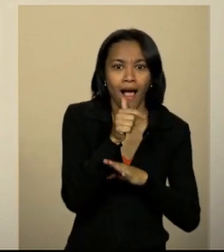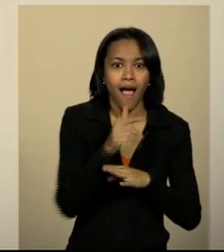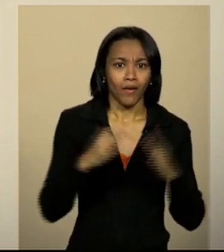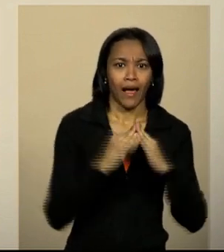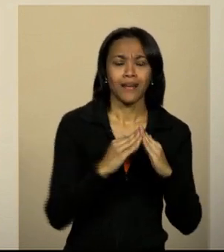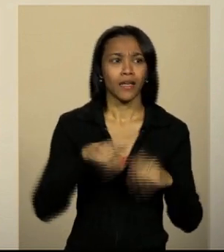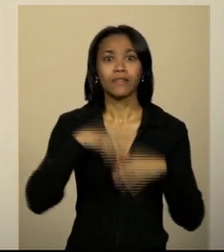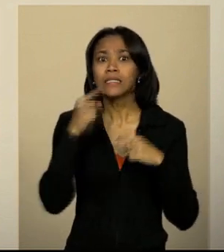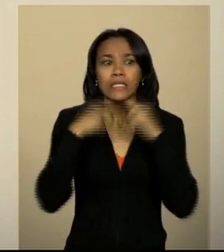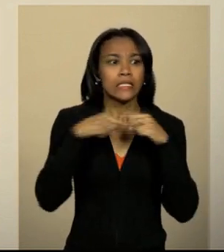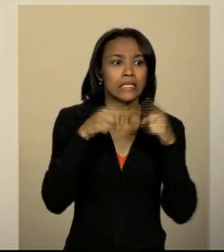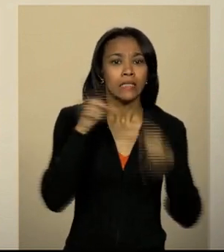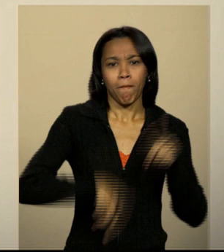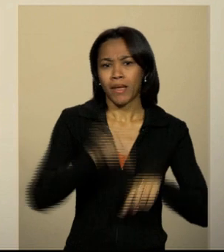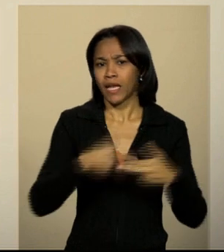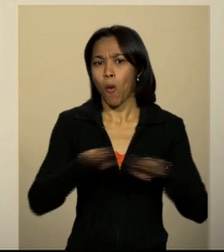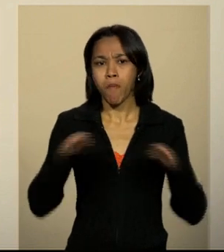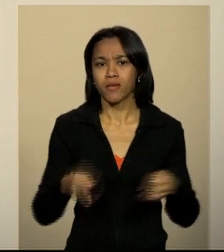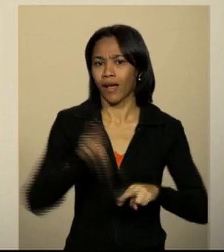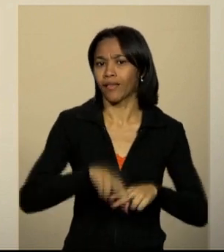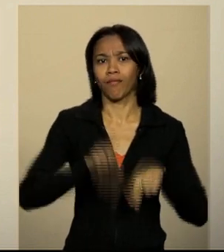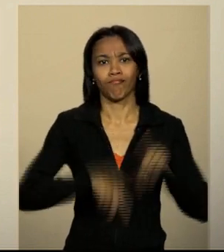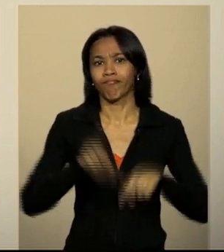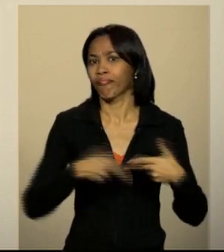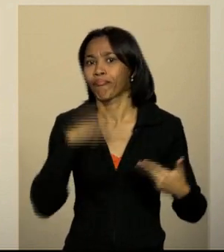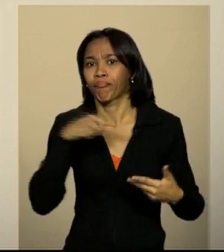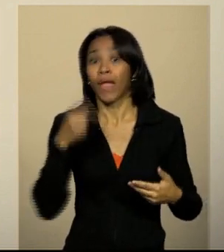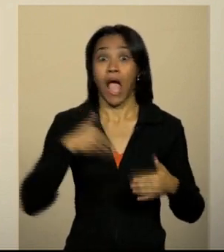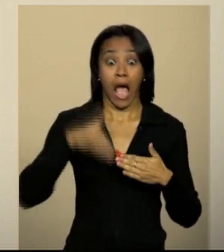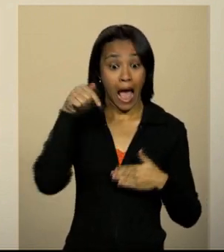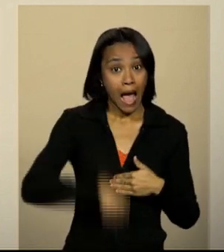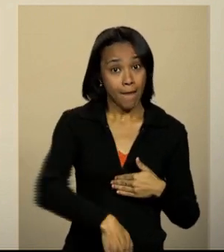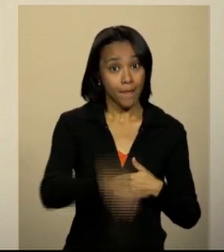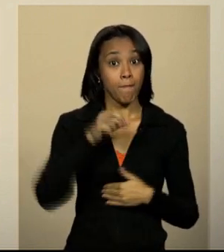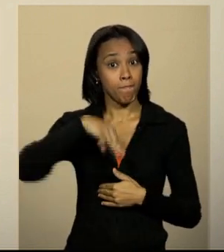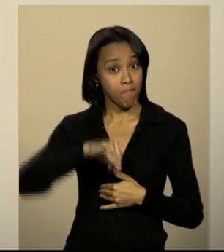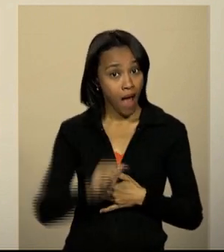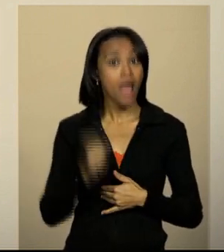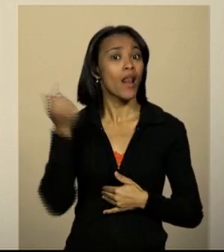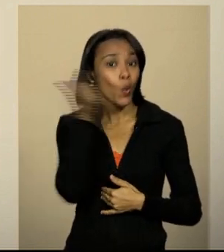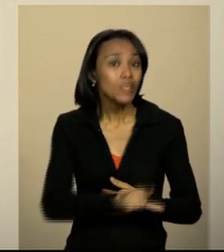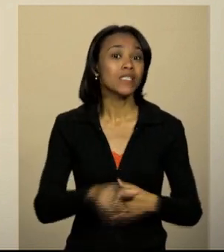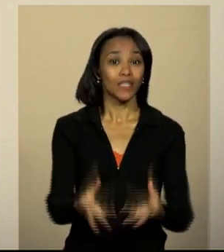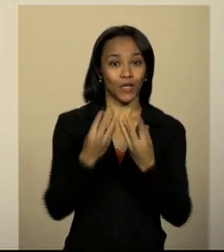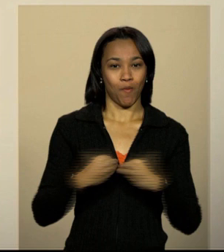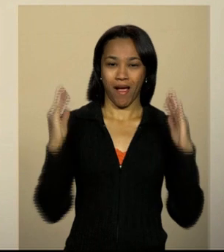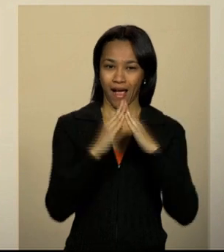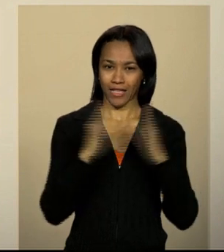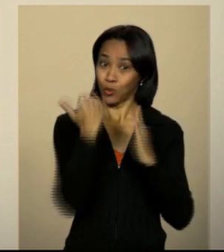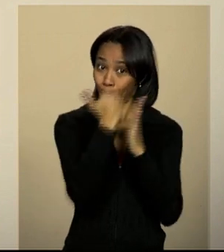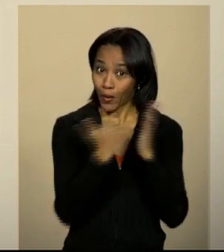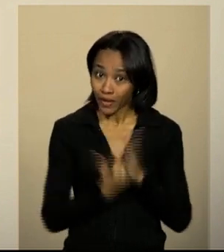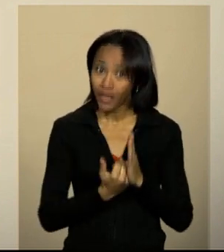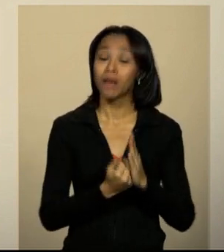vezes nem dava tempo de salvar os móveis Até que em maio deste ano ela recebeu uma casa do Minha Casa Minha Vida